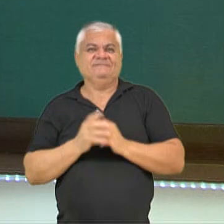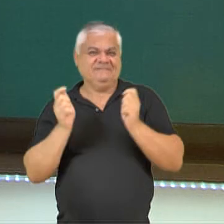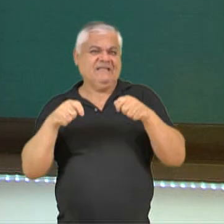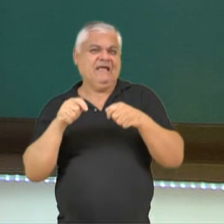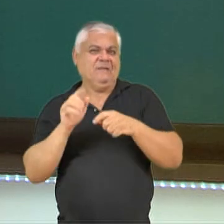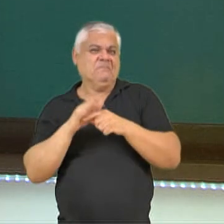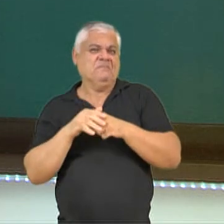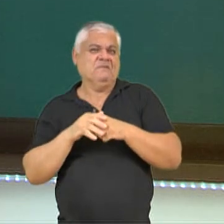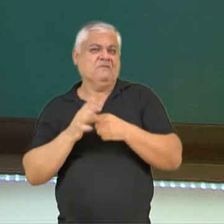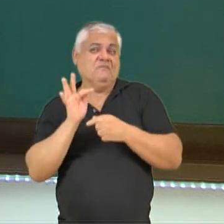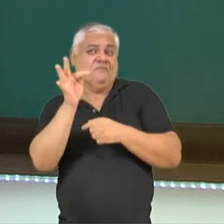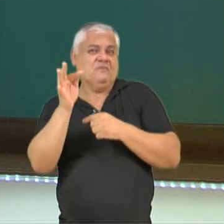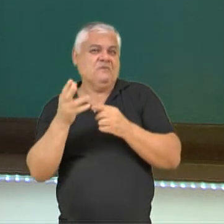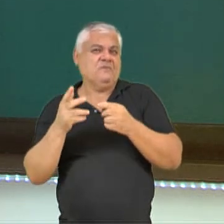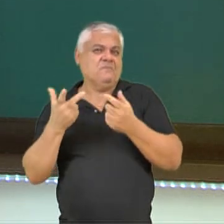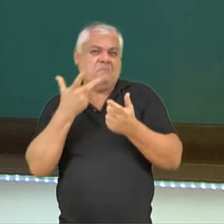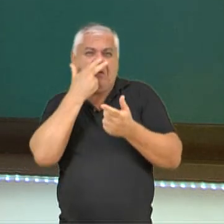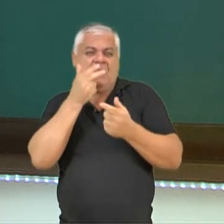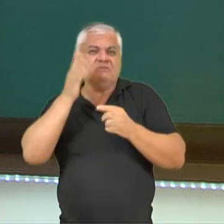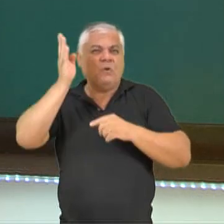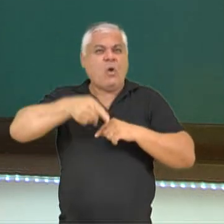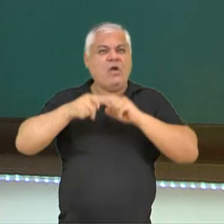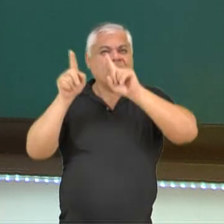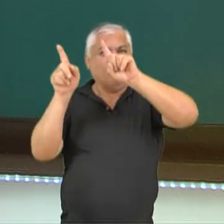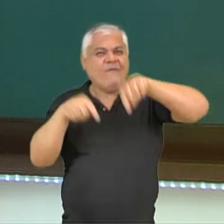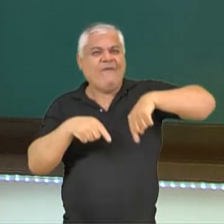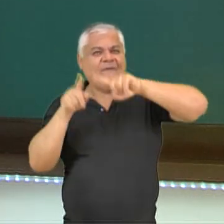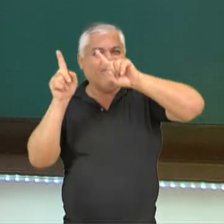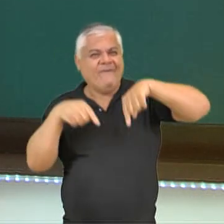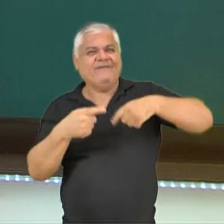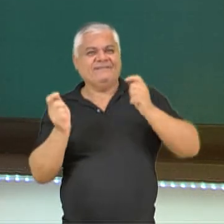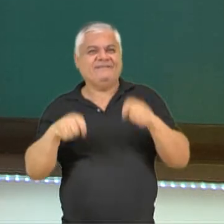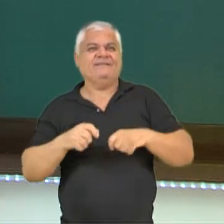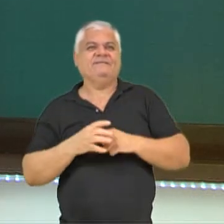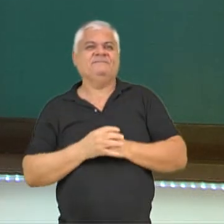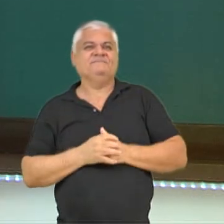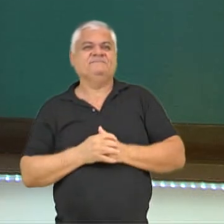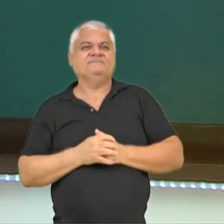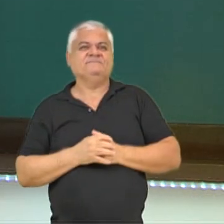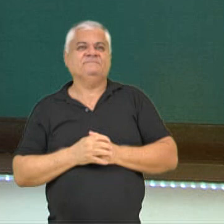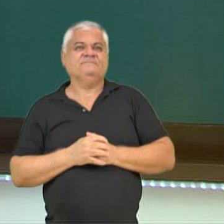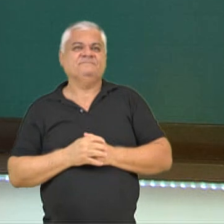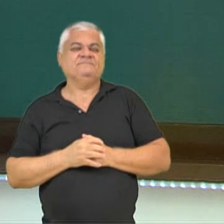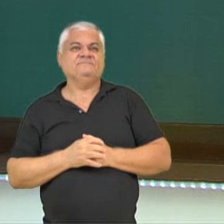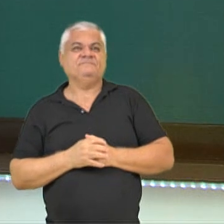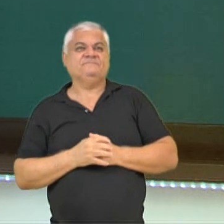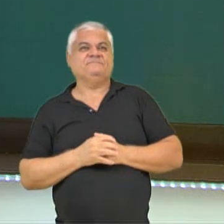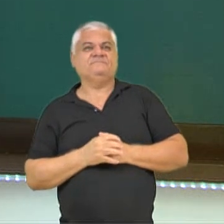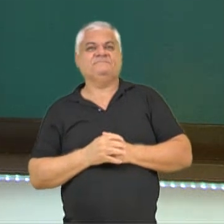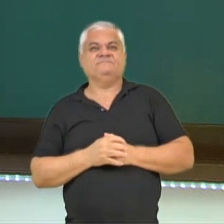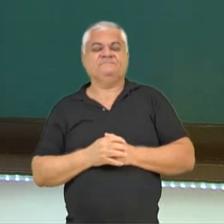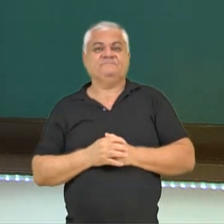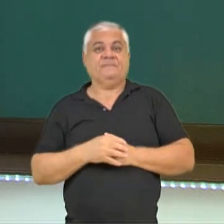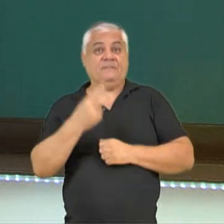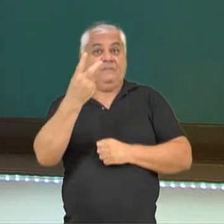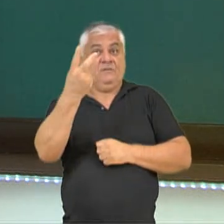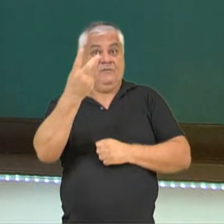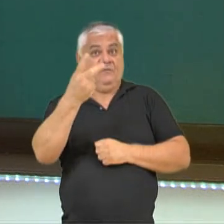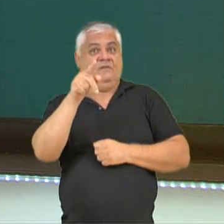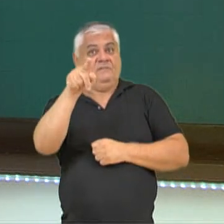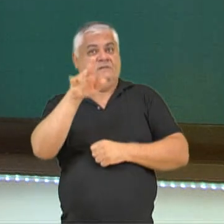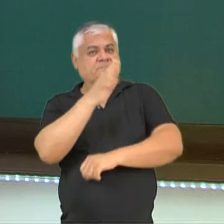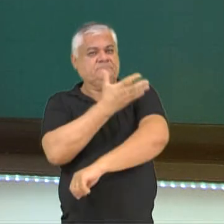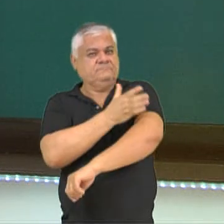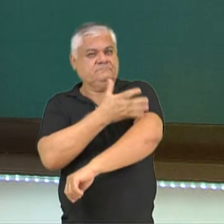sabe? Cortar, por exemplo, com um radical? Pois é. Então vamos lá, um 2 para você agora. É